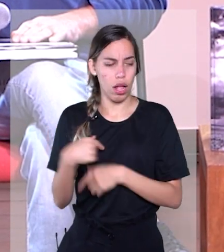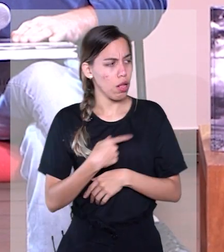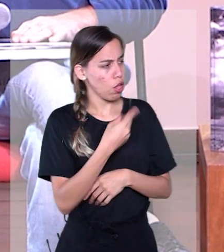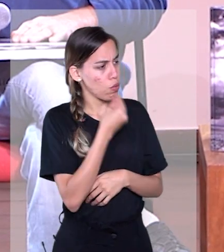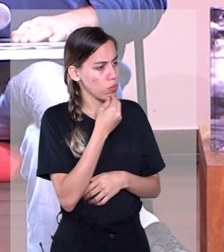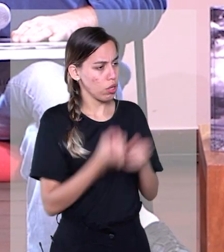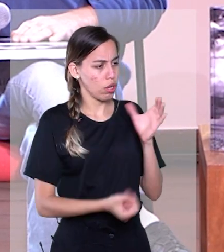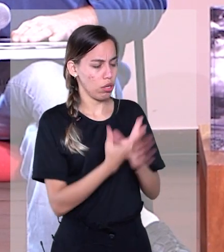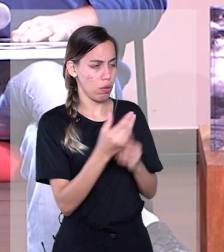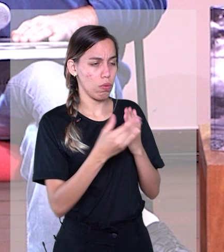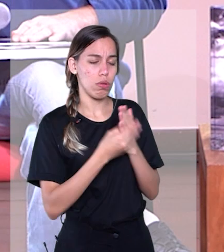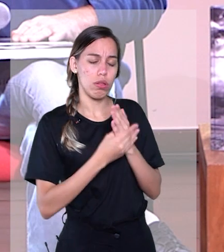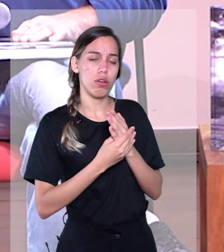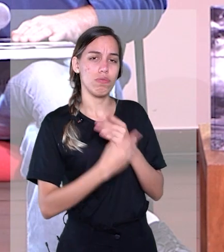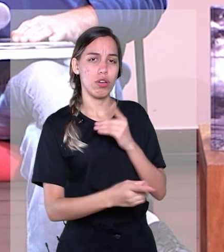2021,